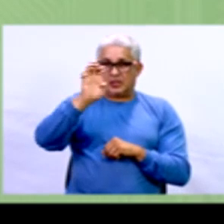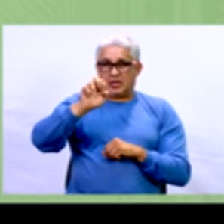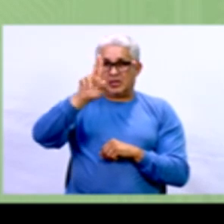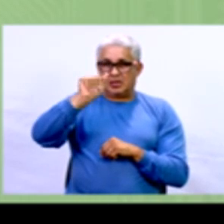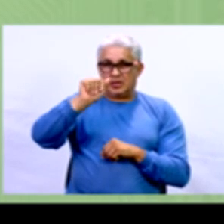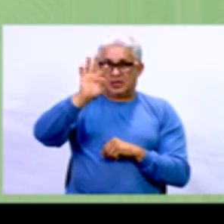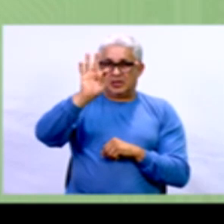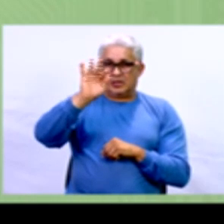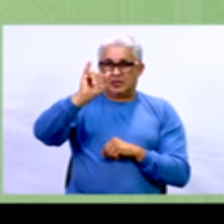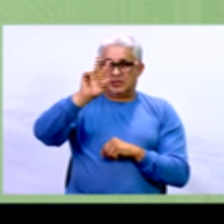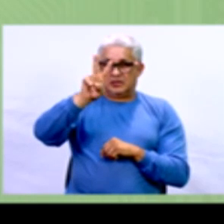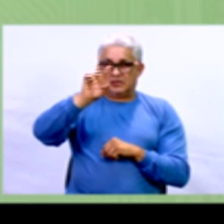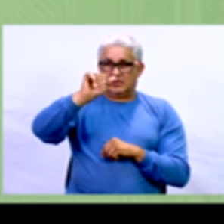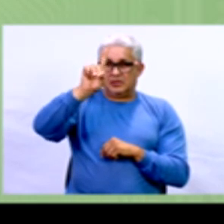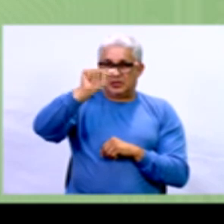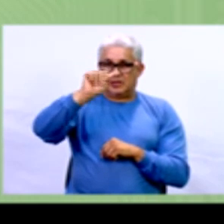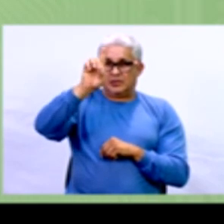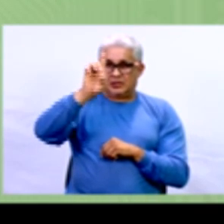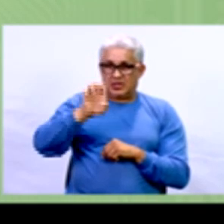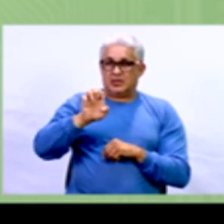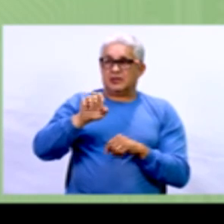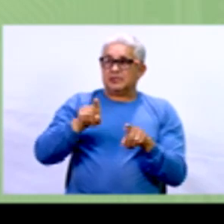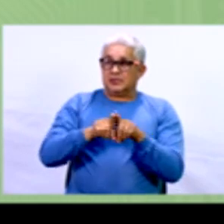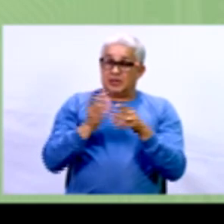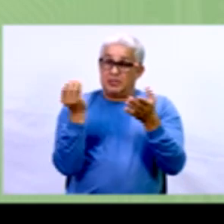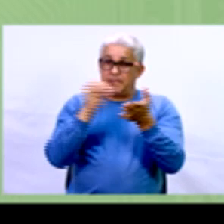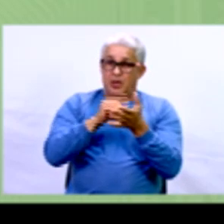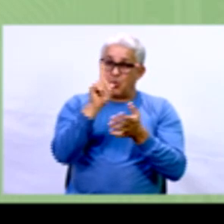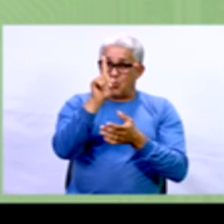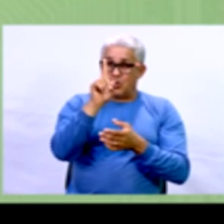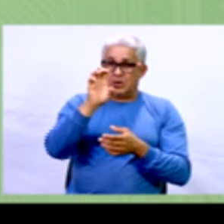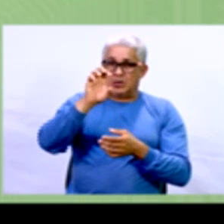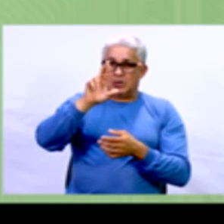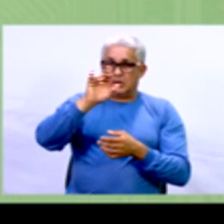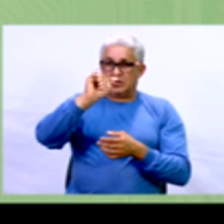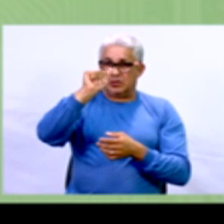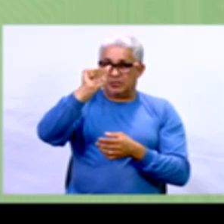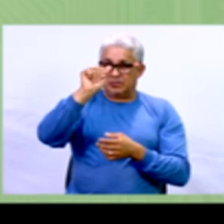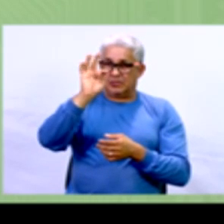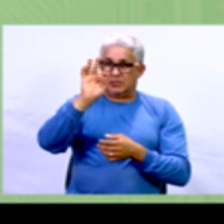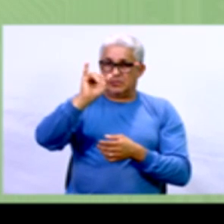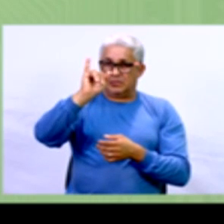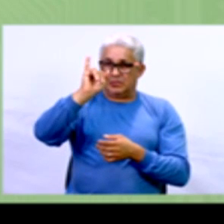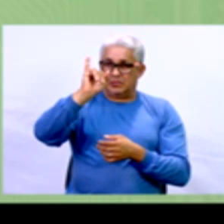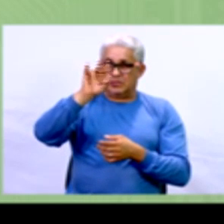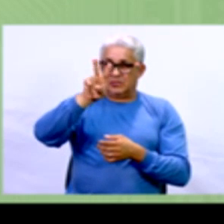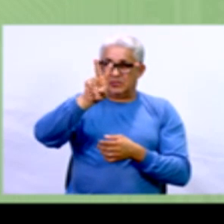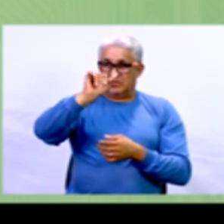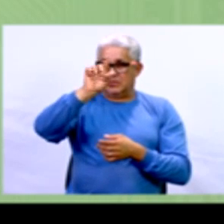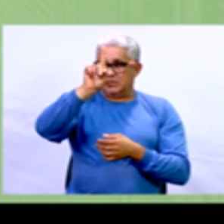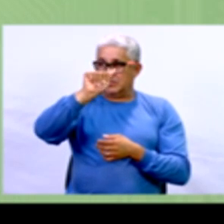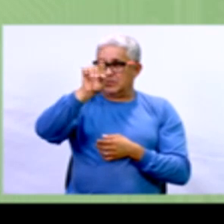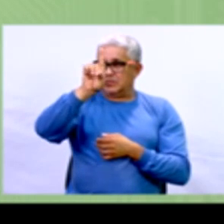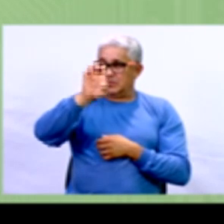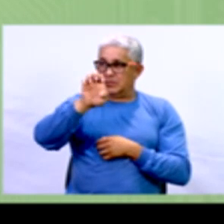aqui ainda a criatividade. é um